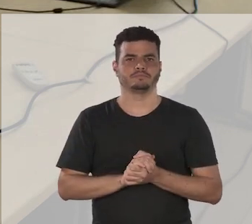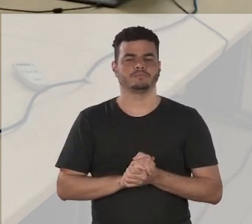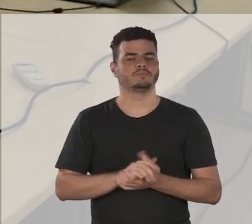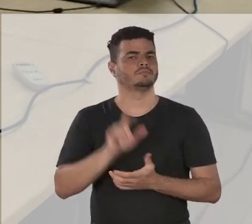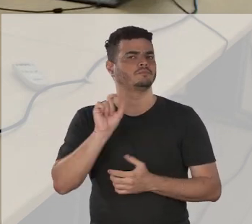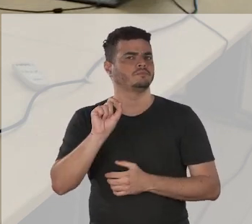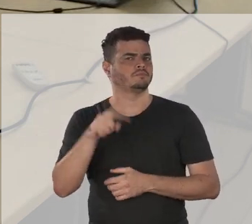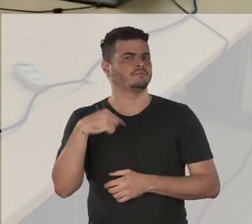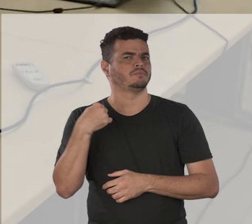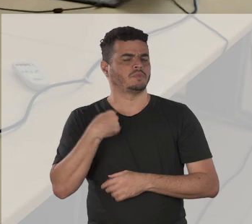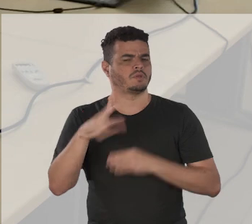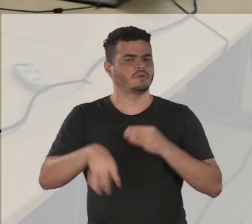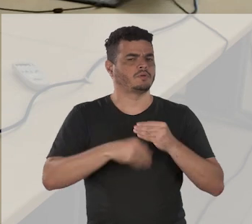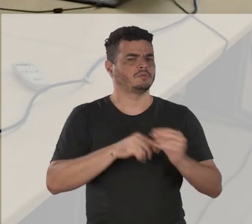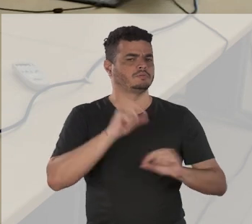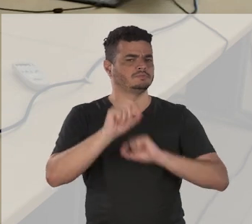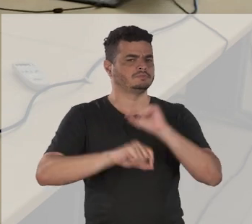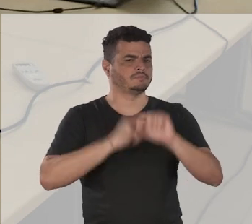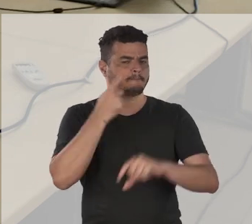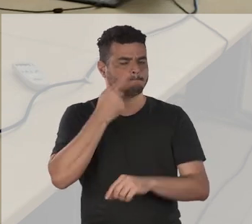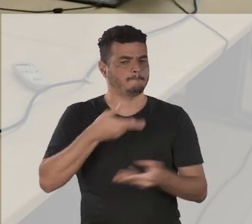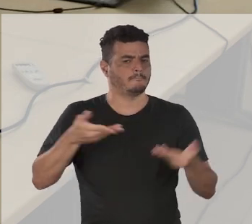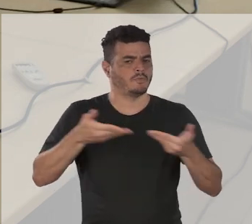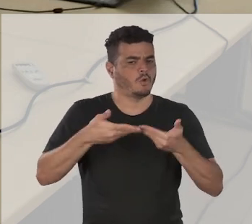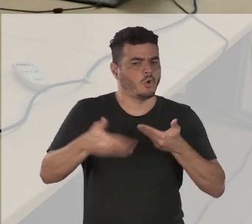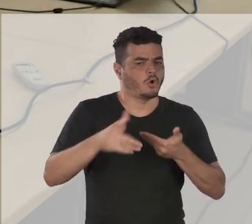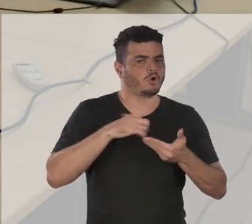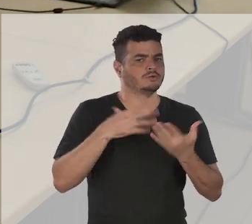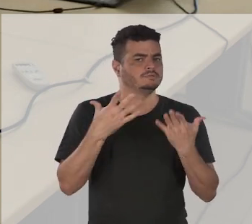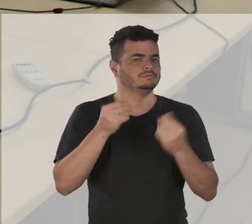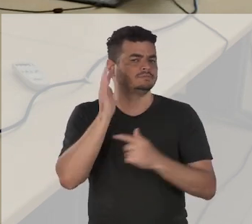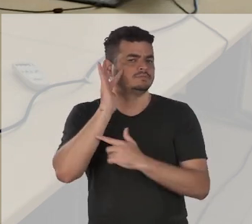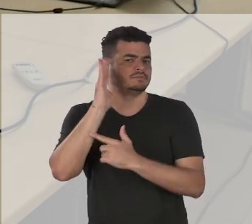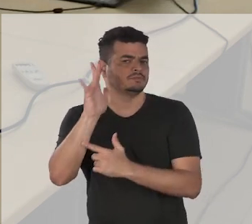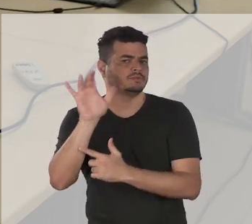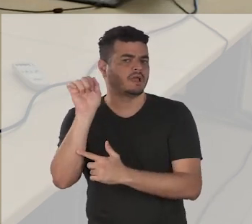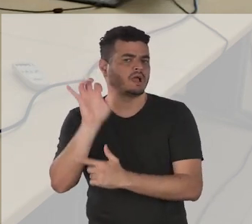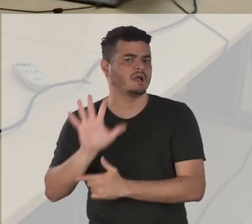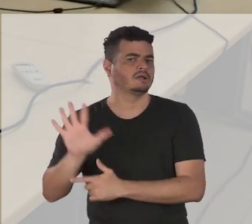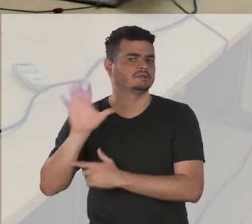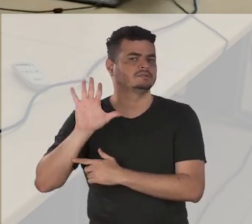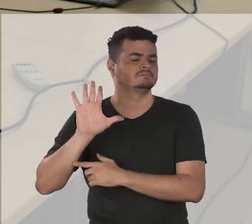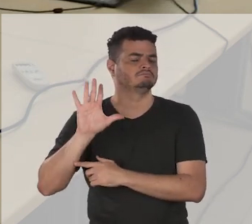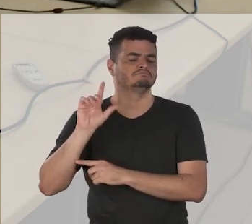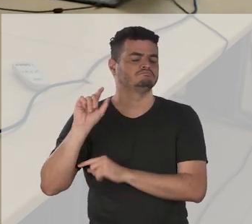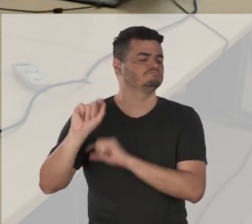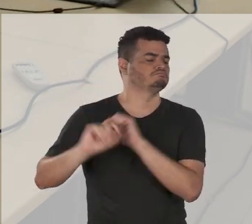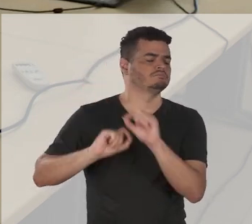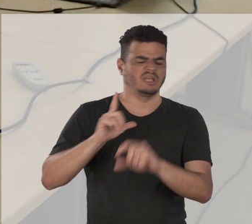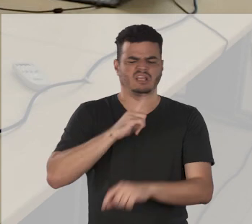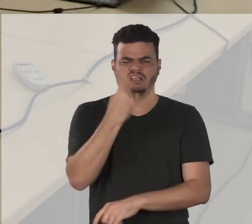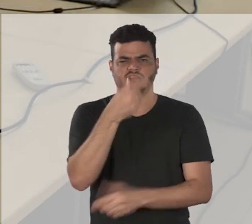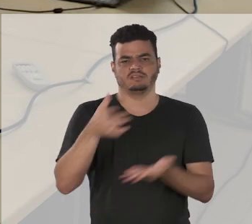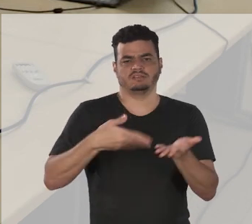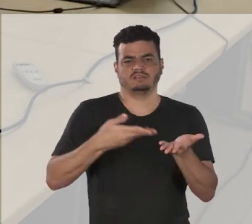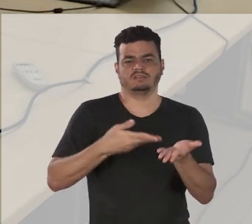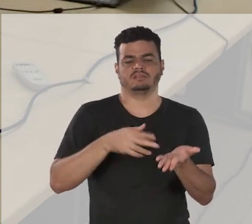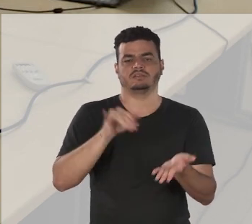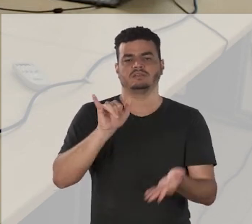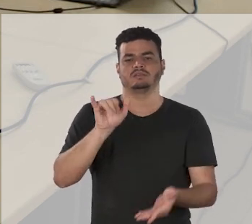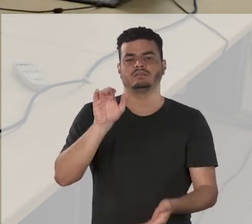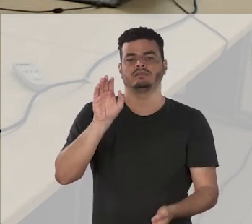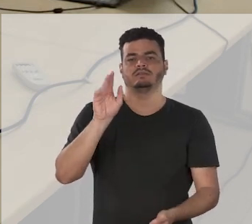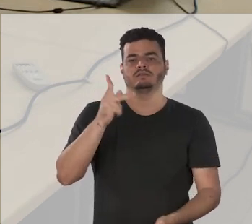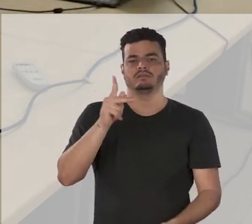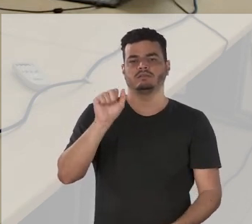O que posso trazer também é que cada vez mais tem teoria sobre as imagens. Tem um livro de Itzban, que é um